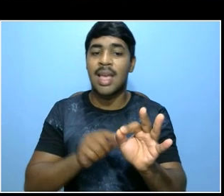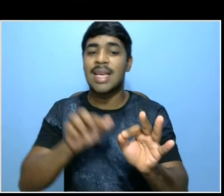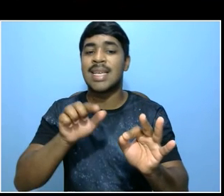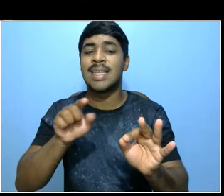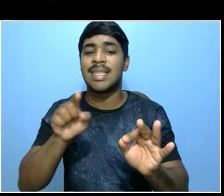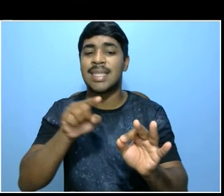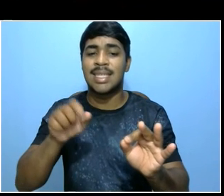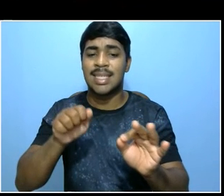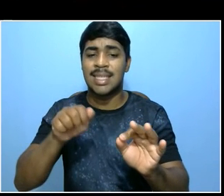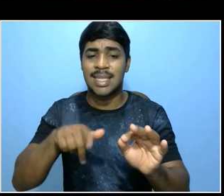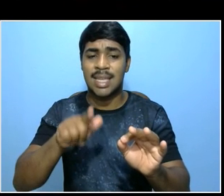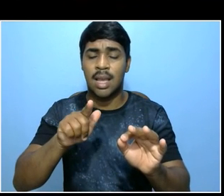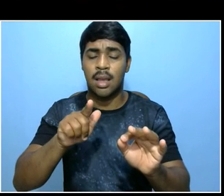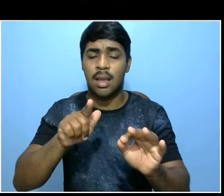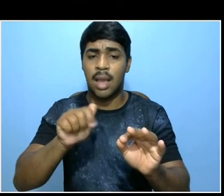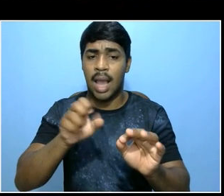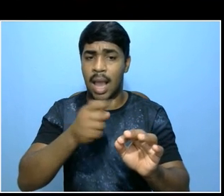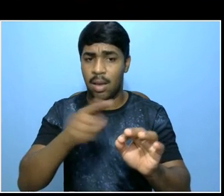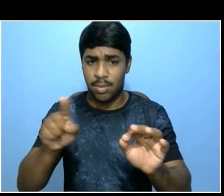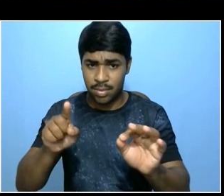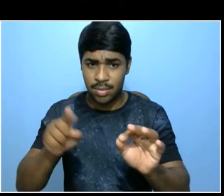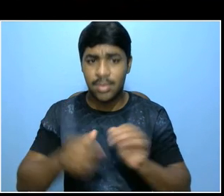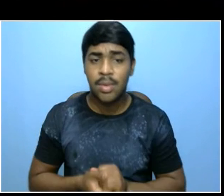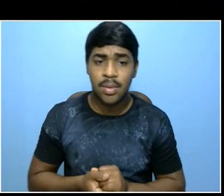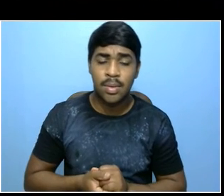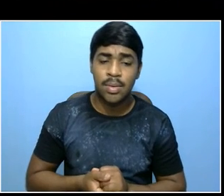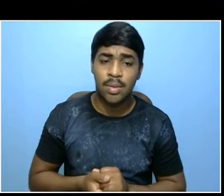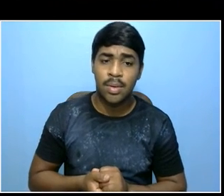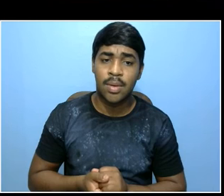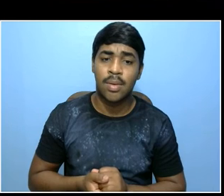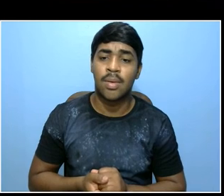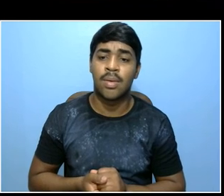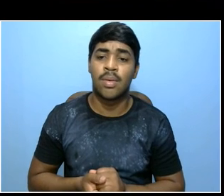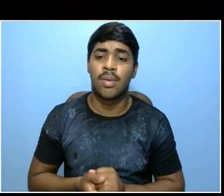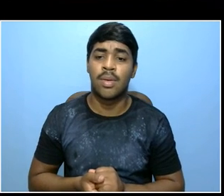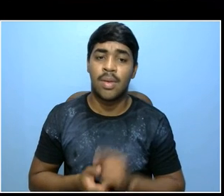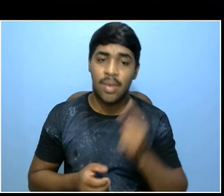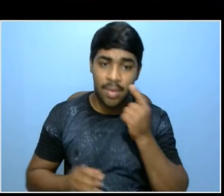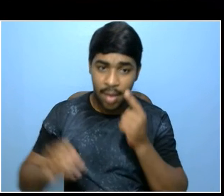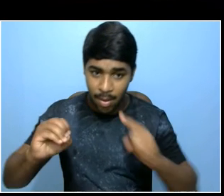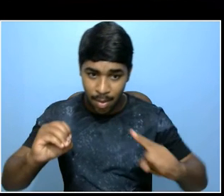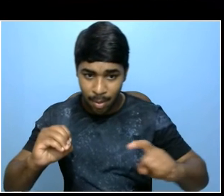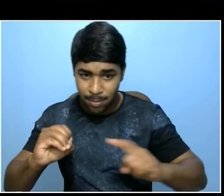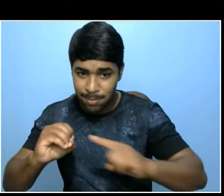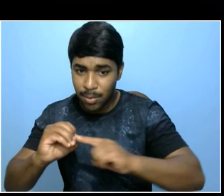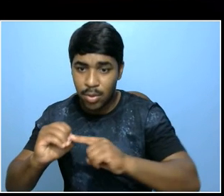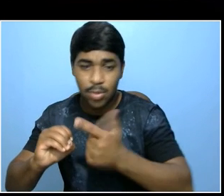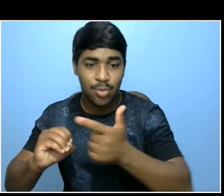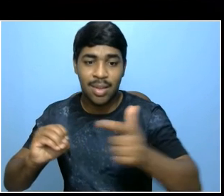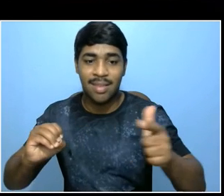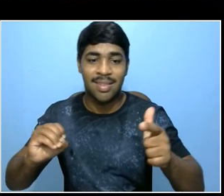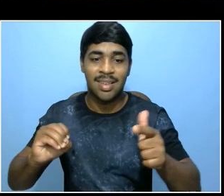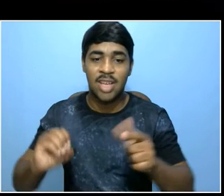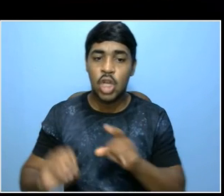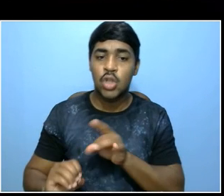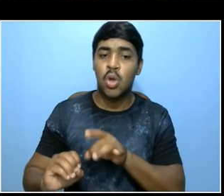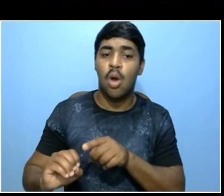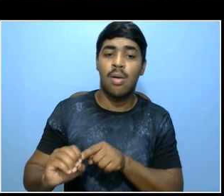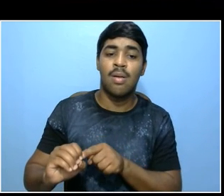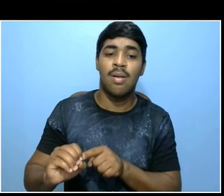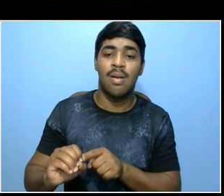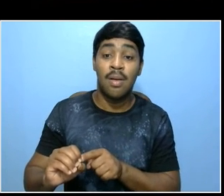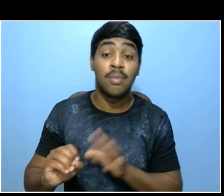quando o embrião se desenvolve de um óvulo sem ocorrência de fecundação. Não ocorreu o encontro, né, com o espermatozoide. Já quando